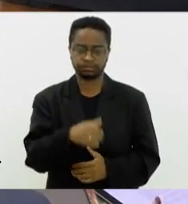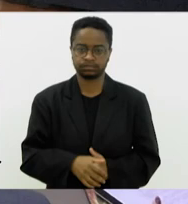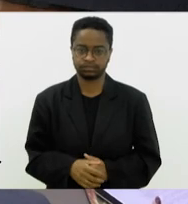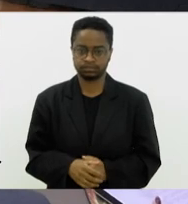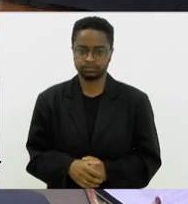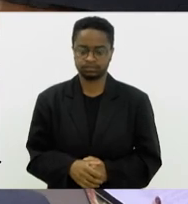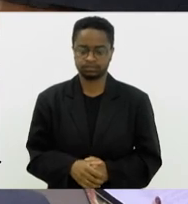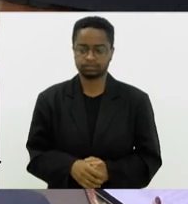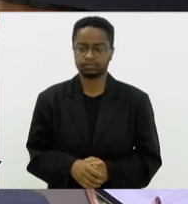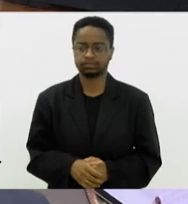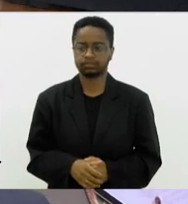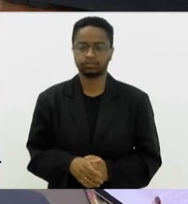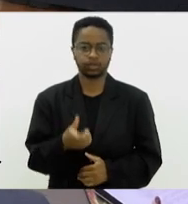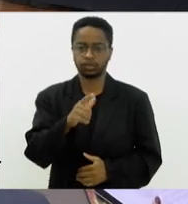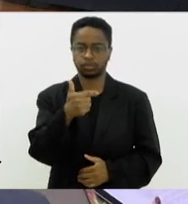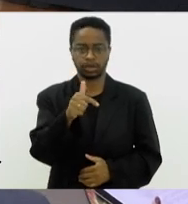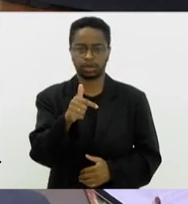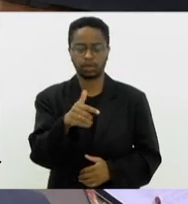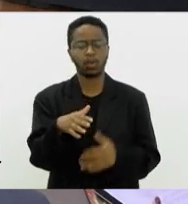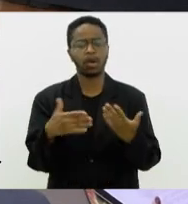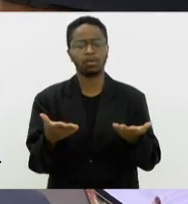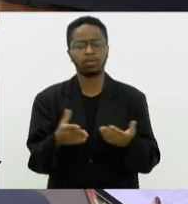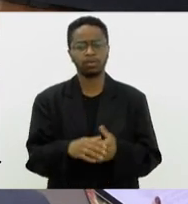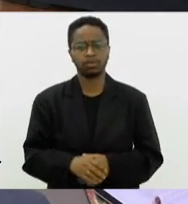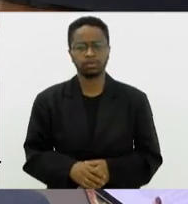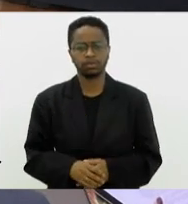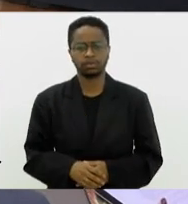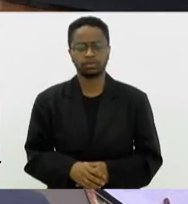Eu? Não está. Qual é que é, então?